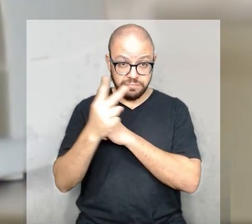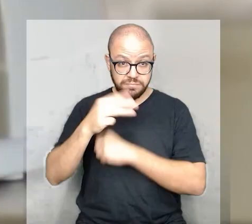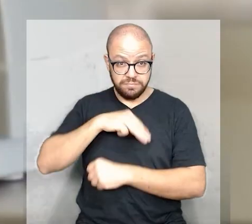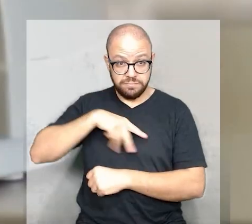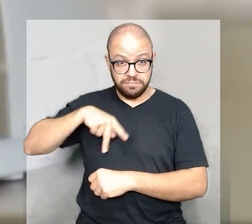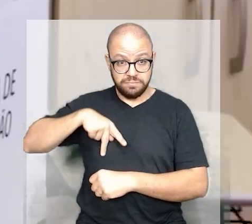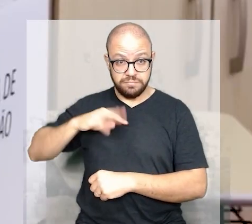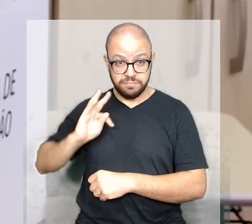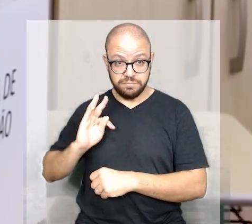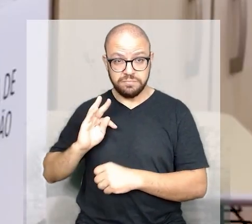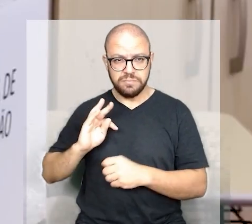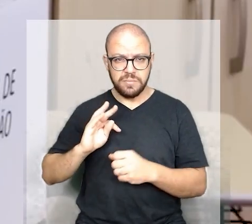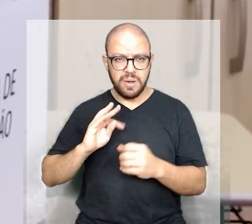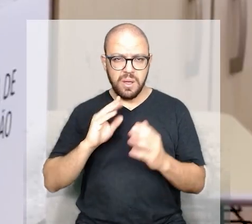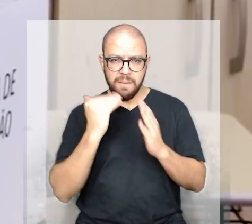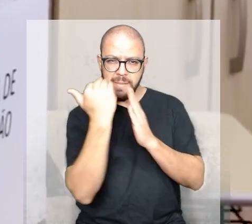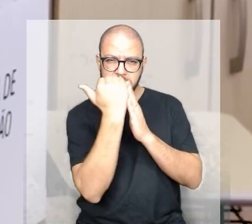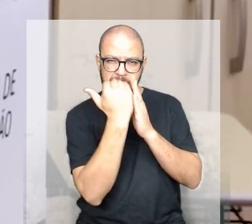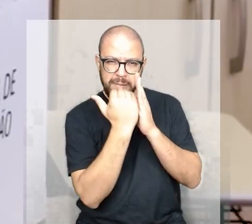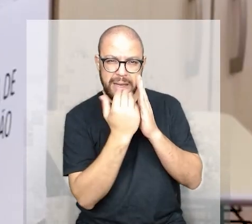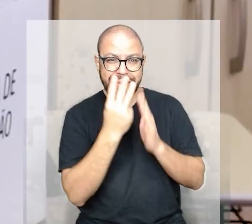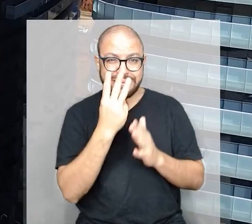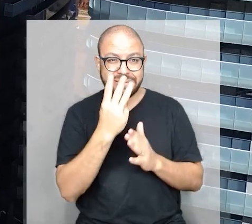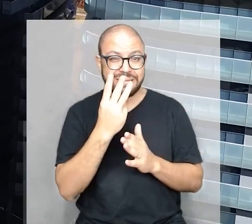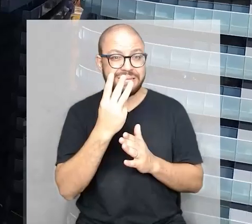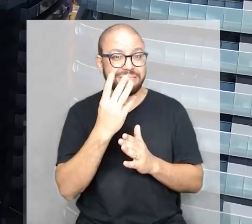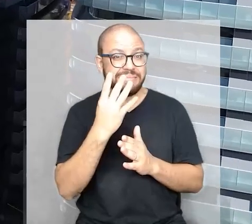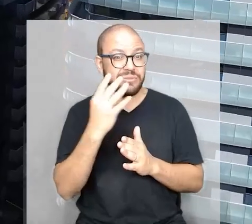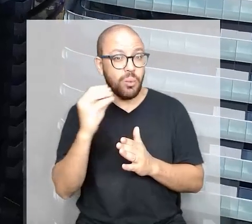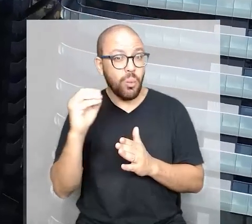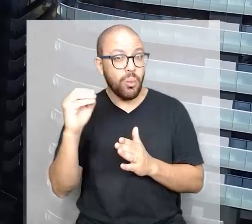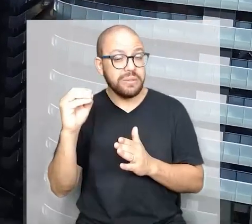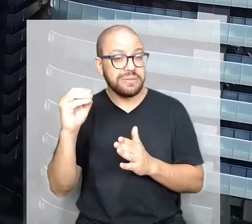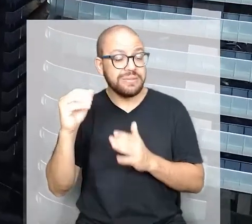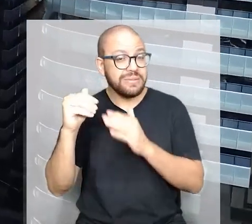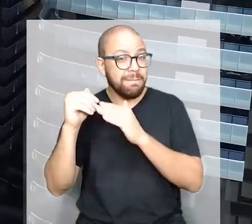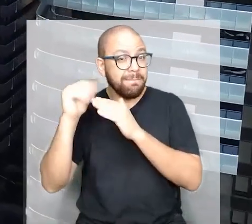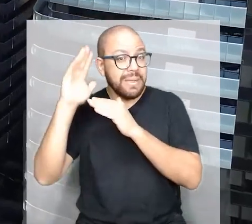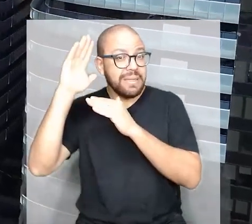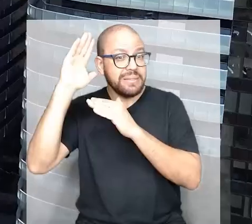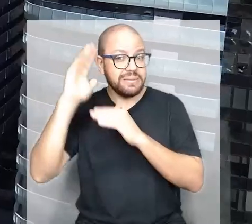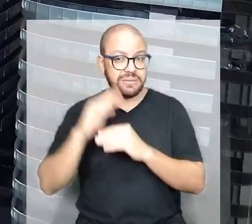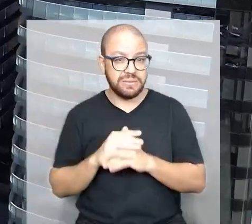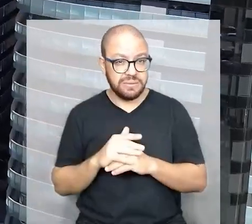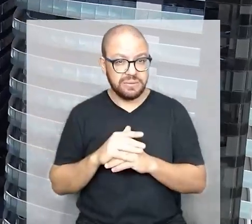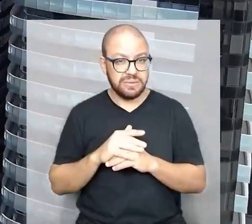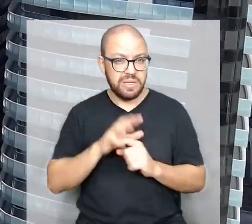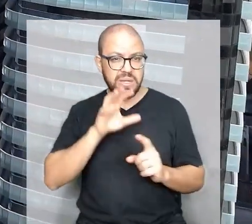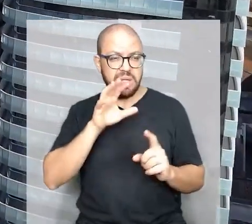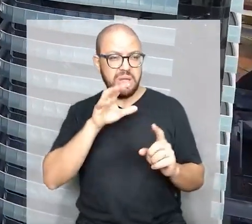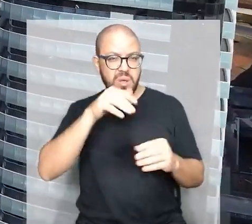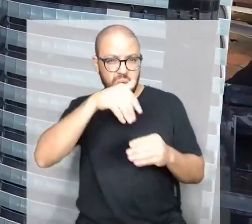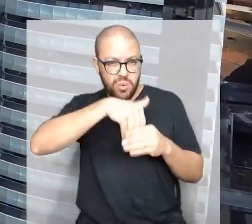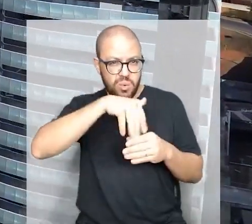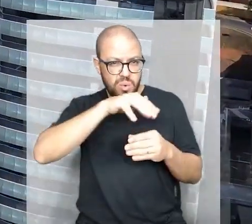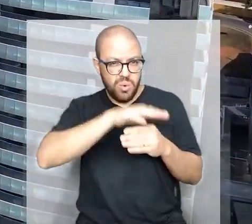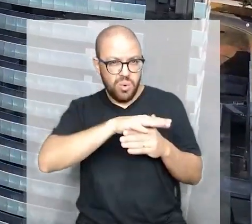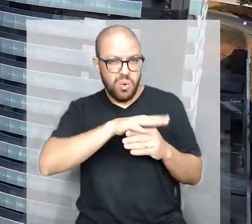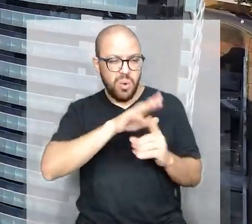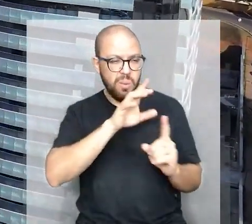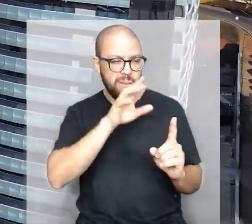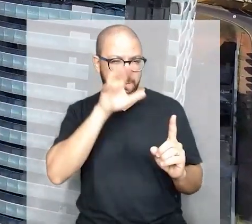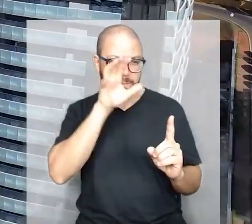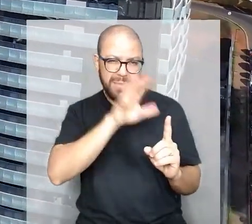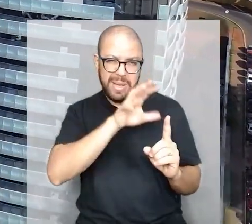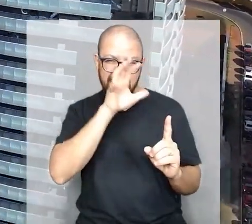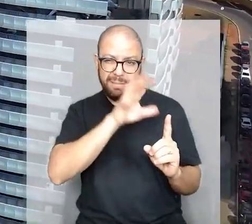a atenção. Nas eleições de 2022, o Ministério Público do Trabalho registrou mais de 3.400 denúncias de